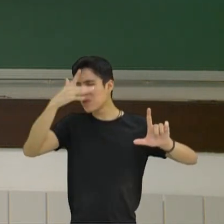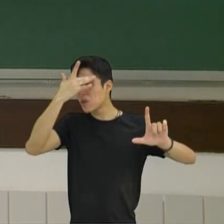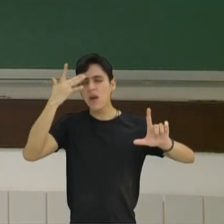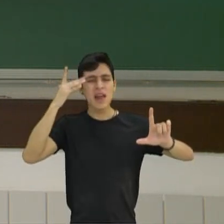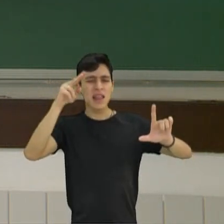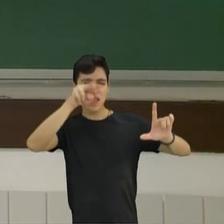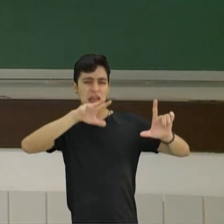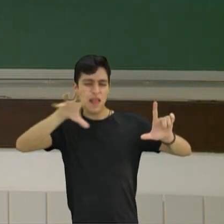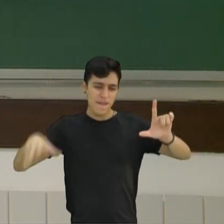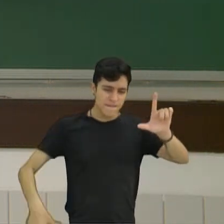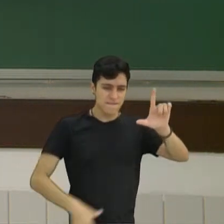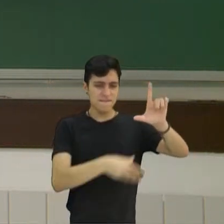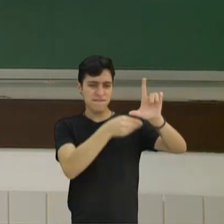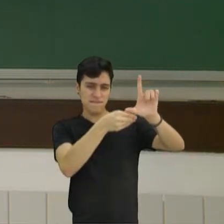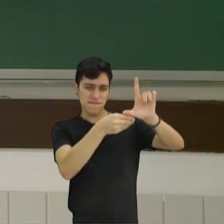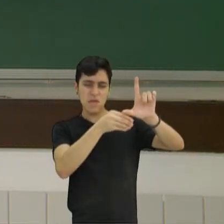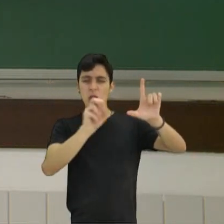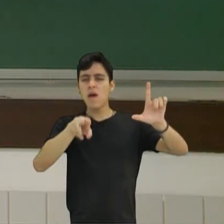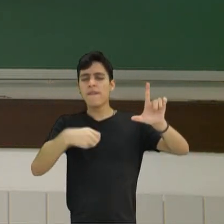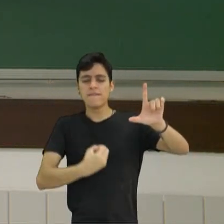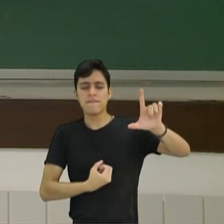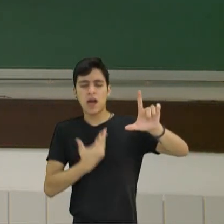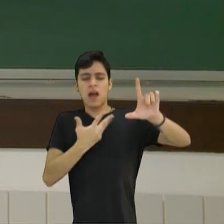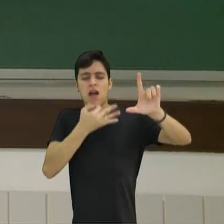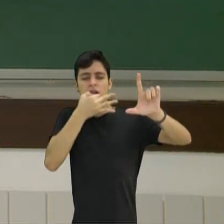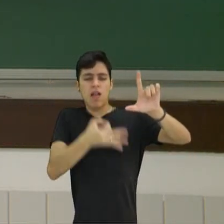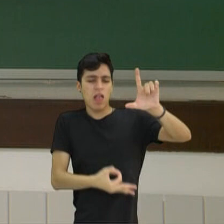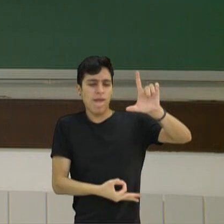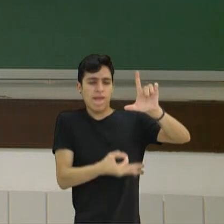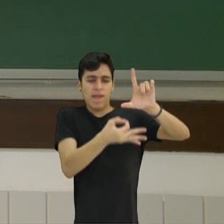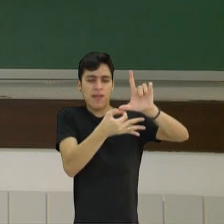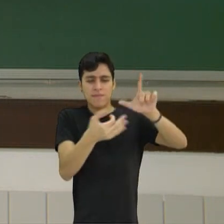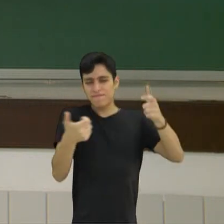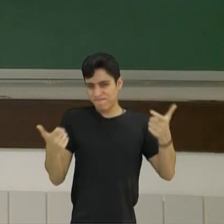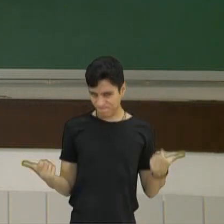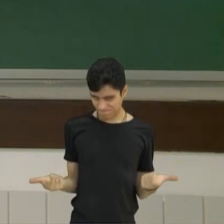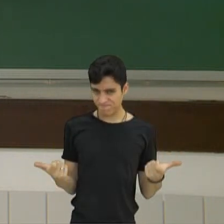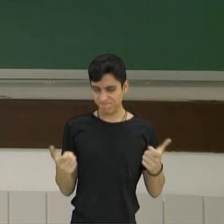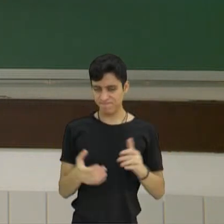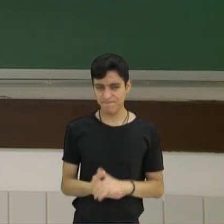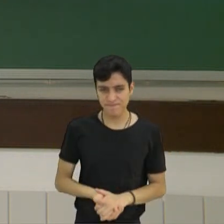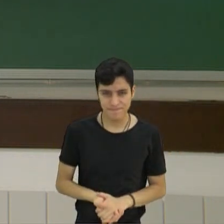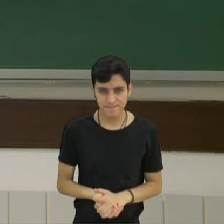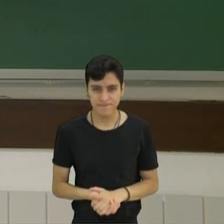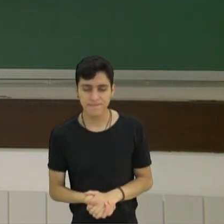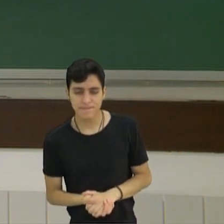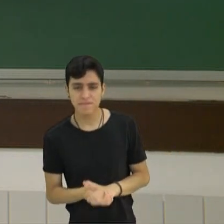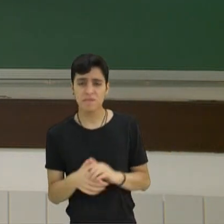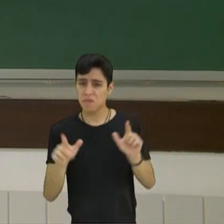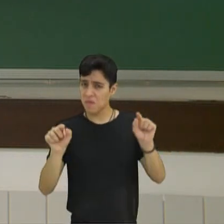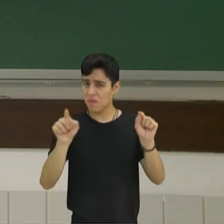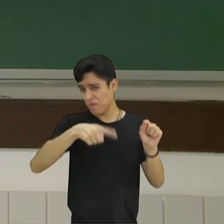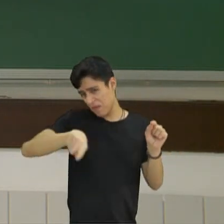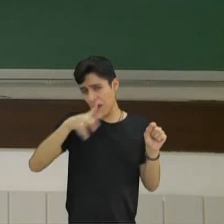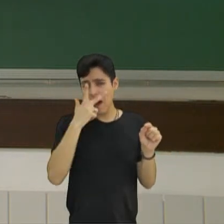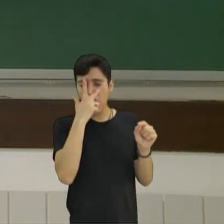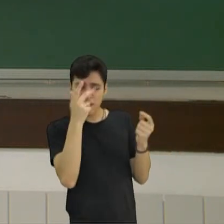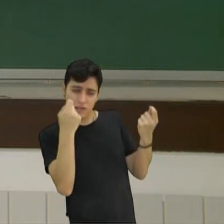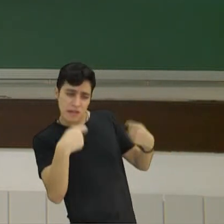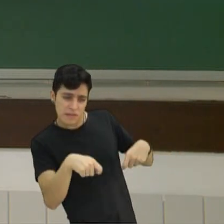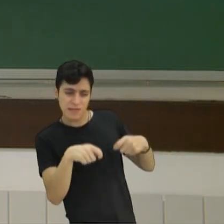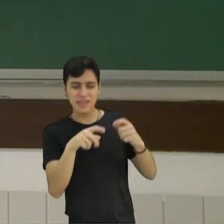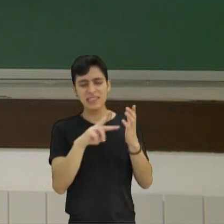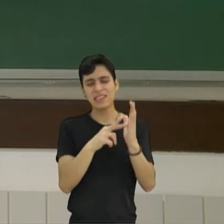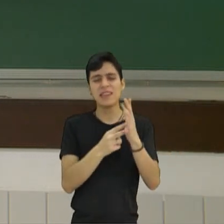e faz um comentário ou manifesta uma informação além sobre aquele conteúdo que você julga necessário. É um